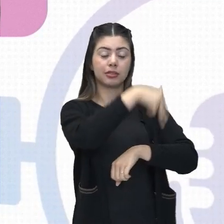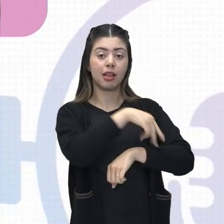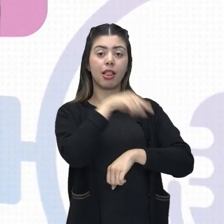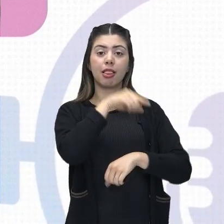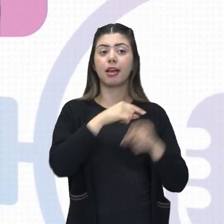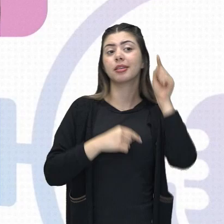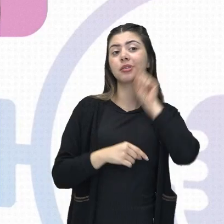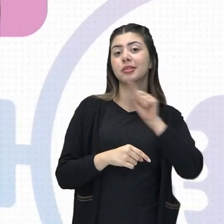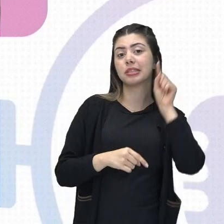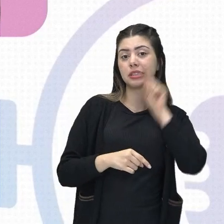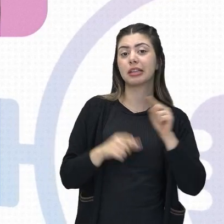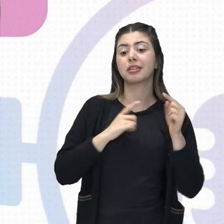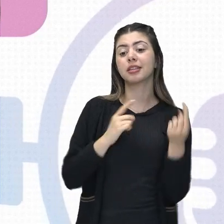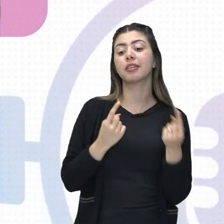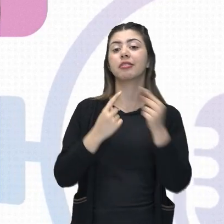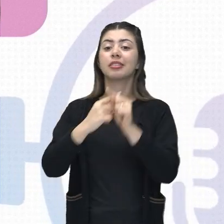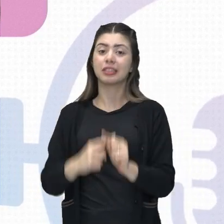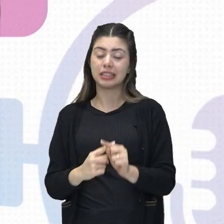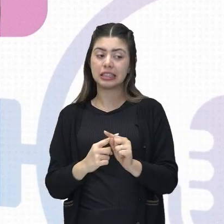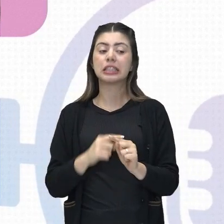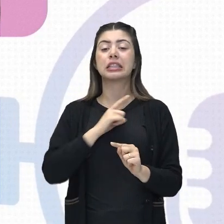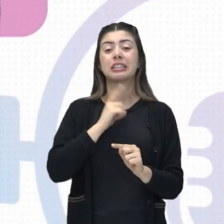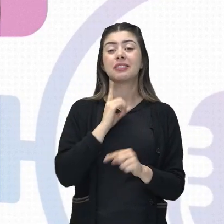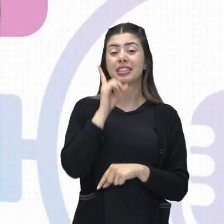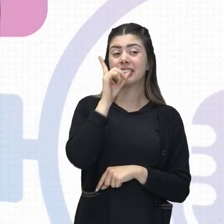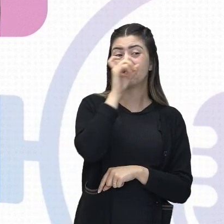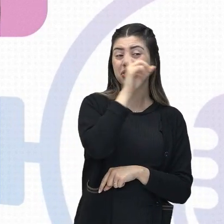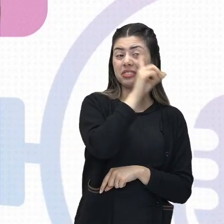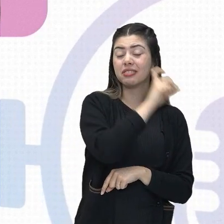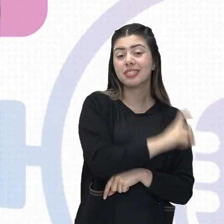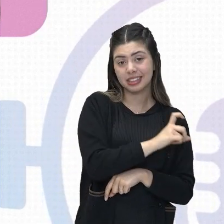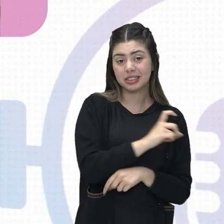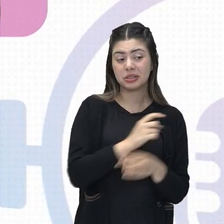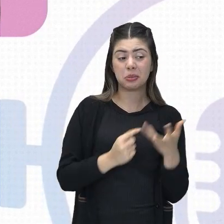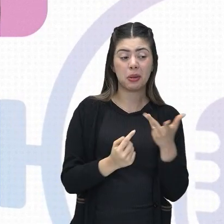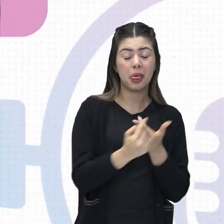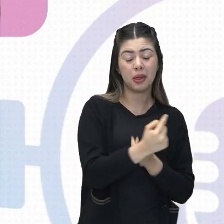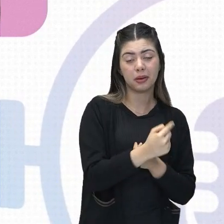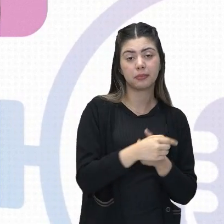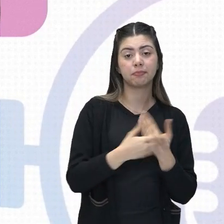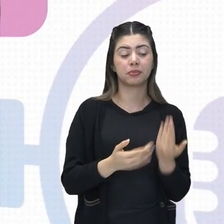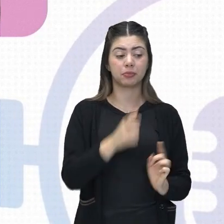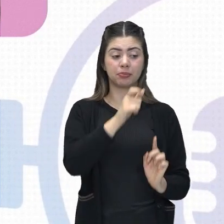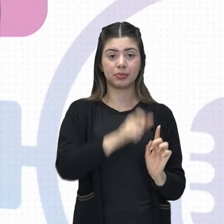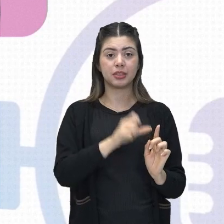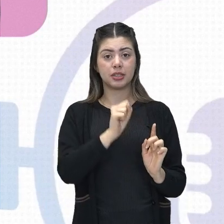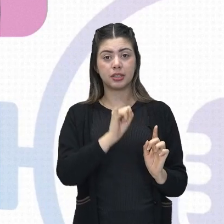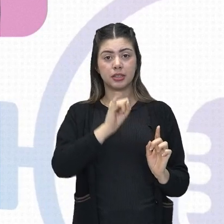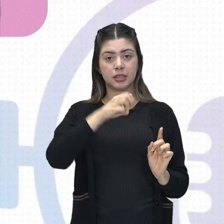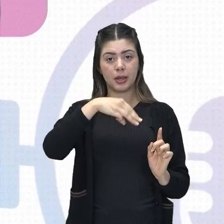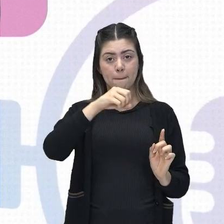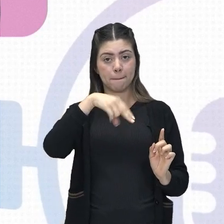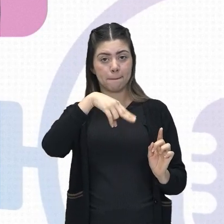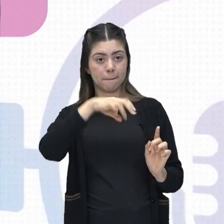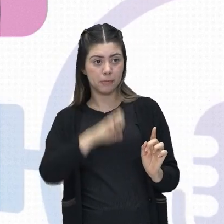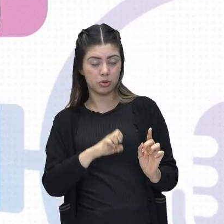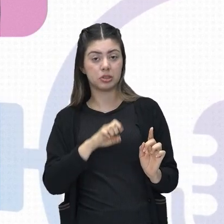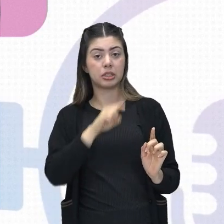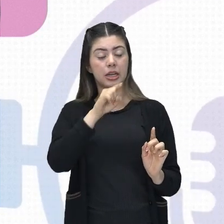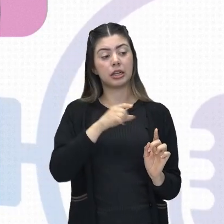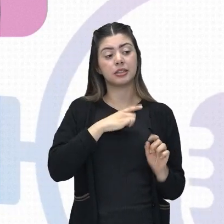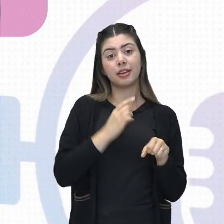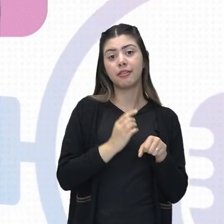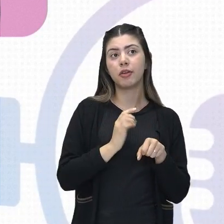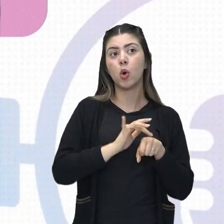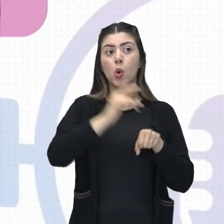Unidos enfrentou dificuldades inesperadas. A ginasta Simone Hills, favorita ao ouro, sofreu